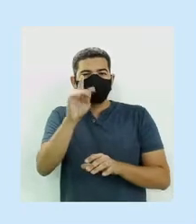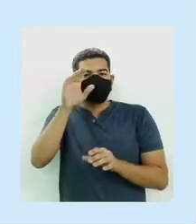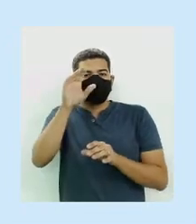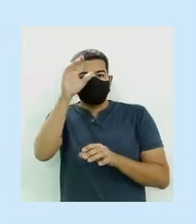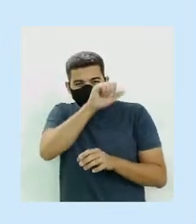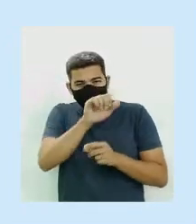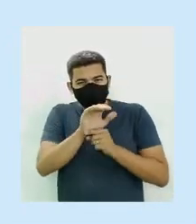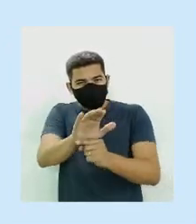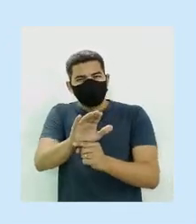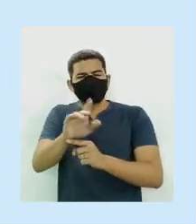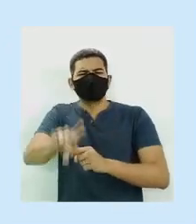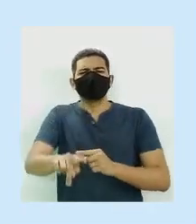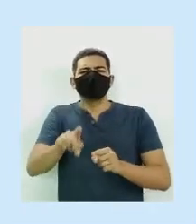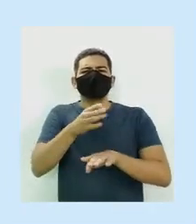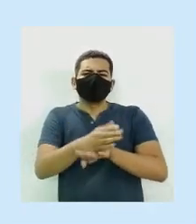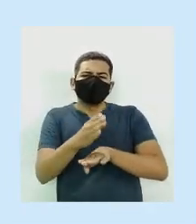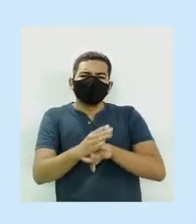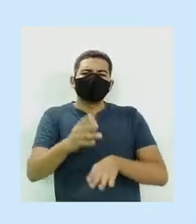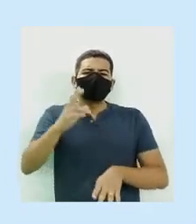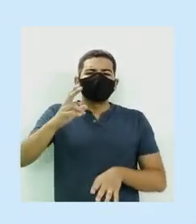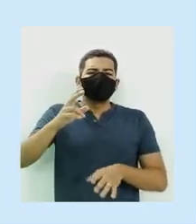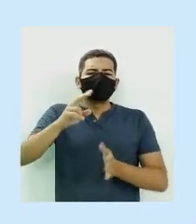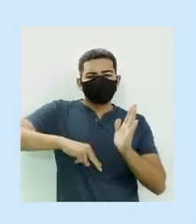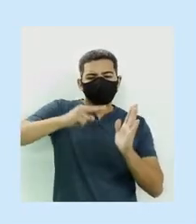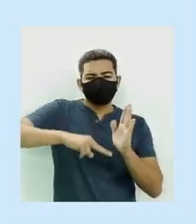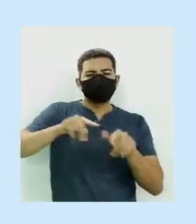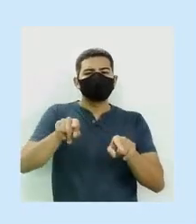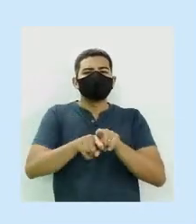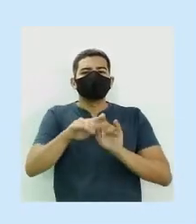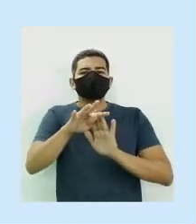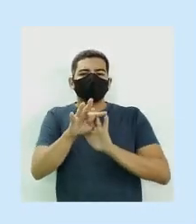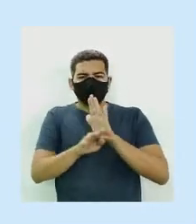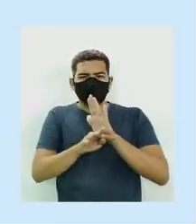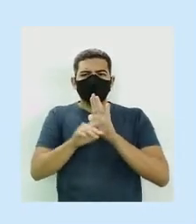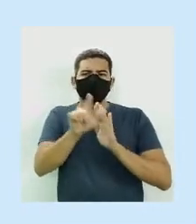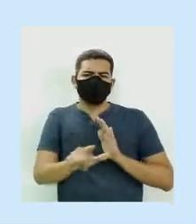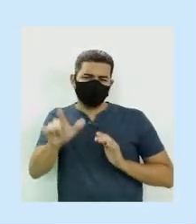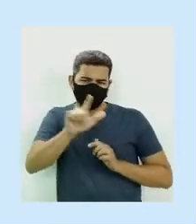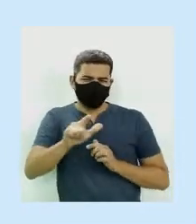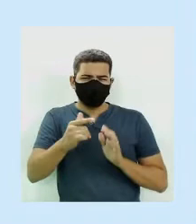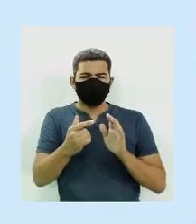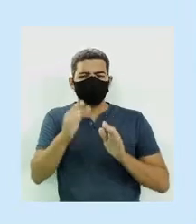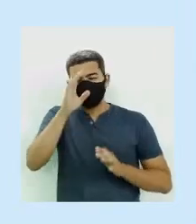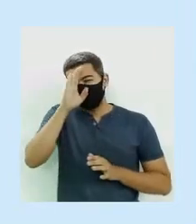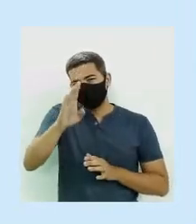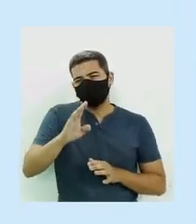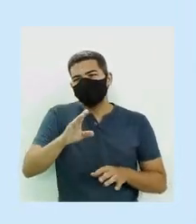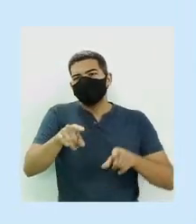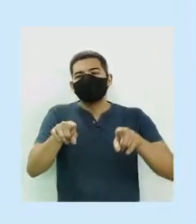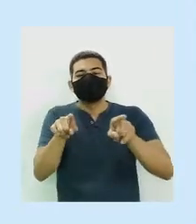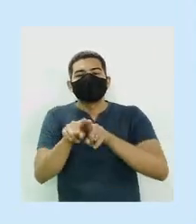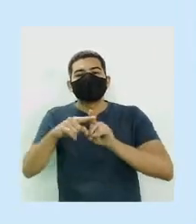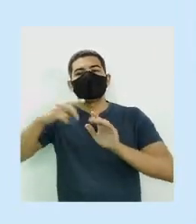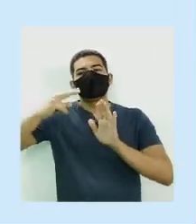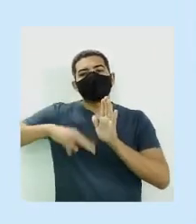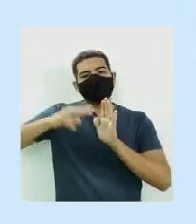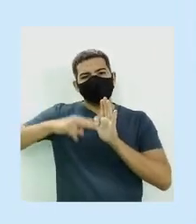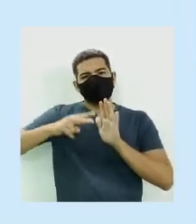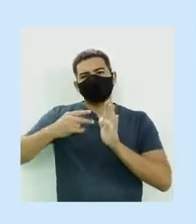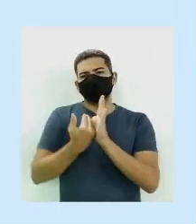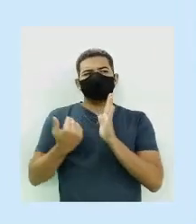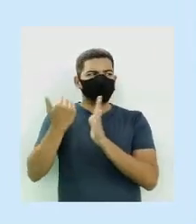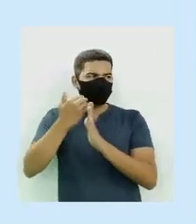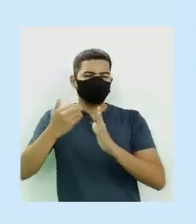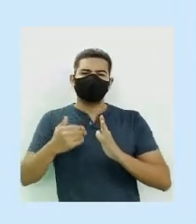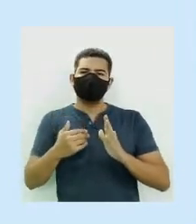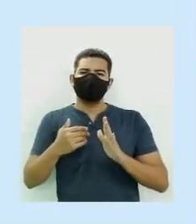tanto de leitura, de compreensão de textos literários, principalmente, e fazer essa leitura, além das